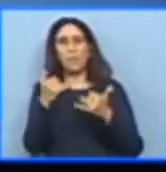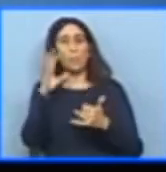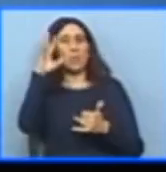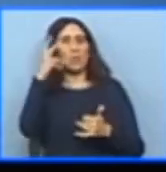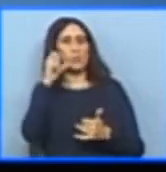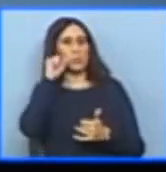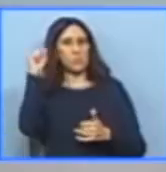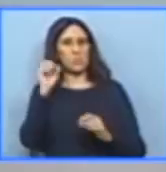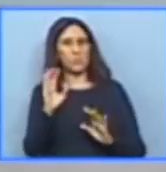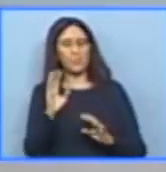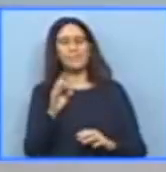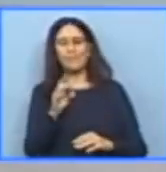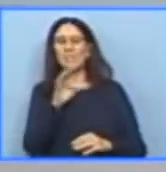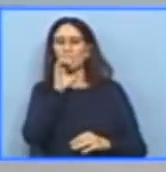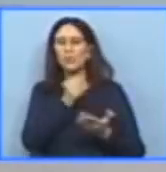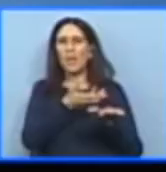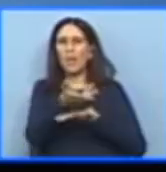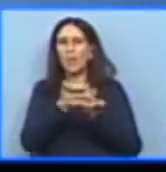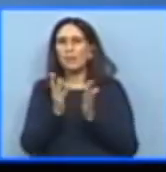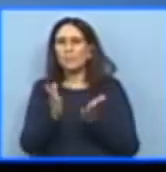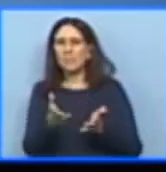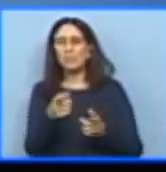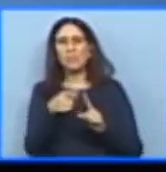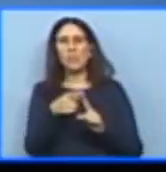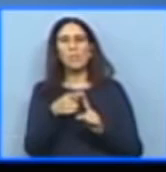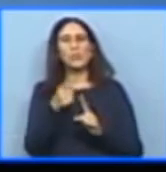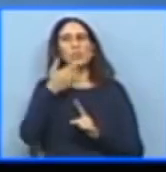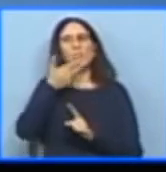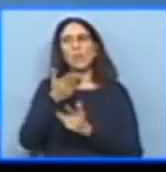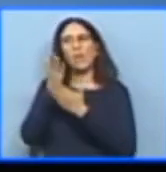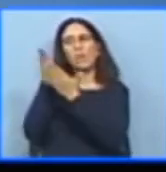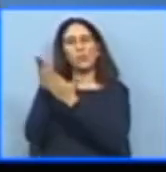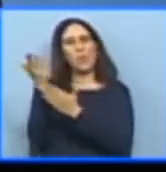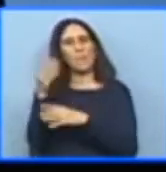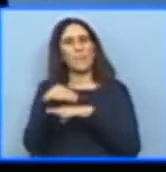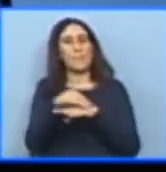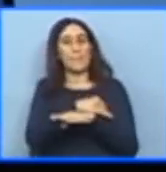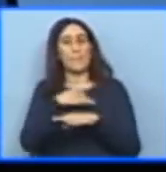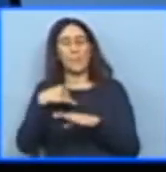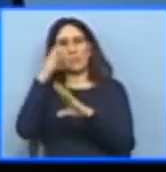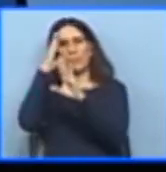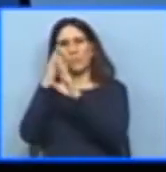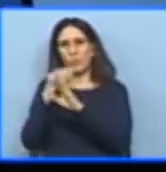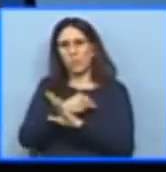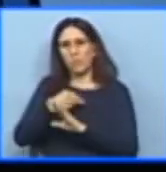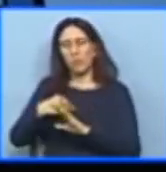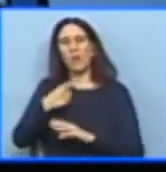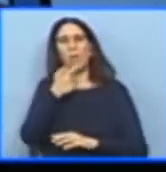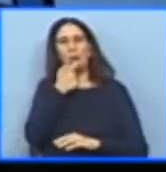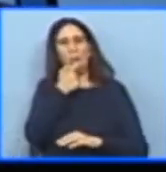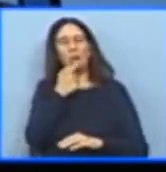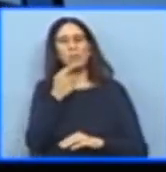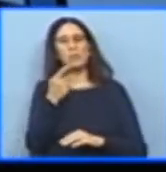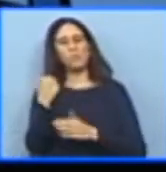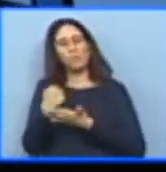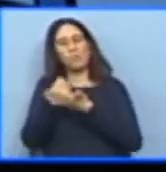princípio é conquistar os filhos entre ajuda especializada aos médicos psicólogos clínicos e tentar dar